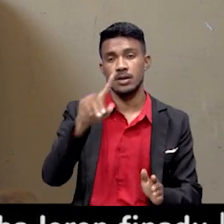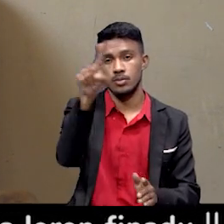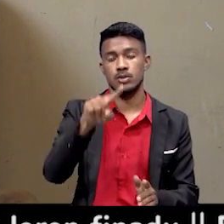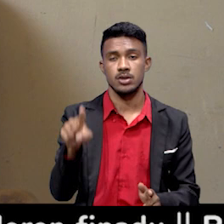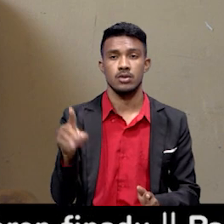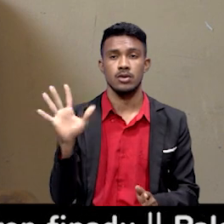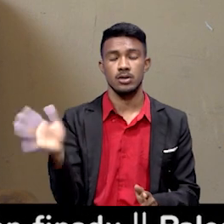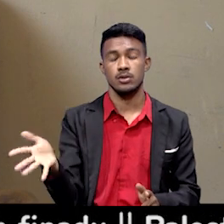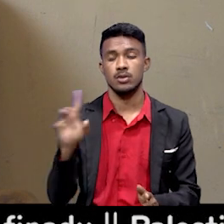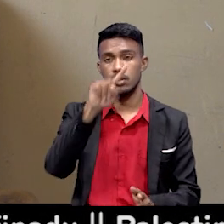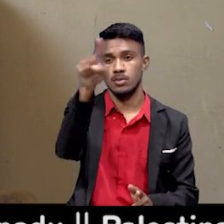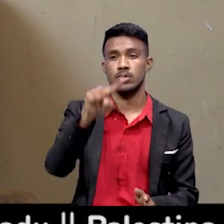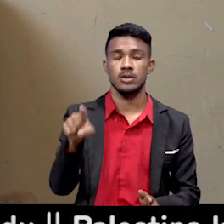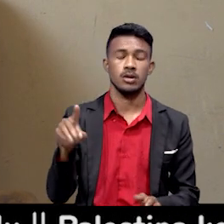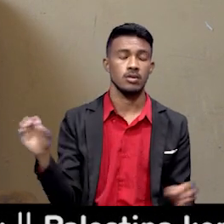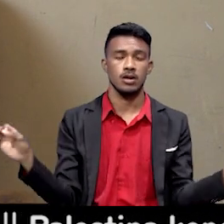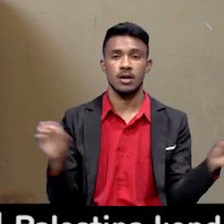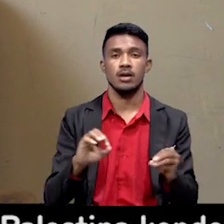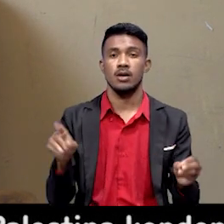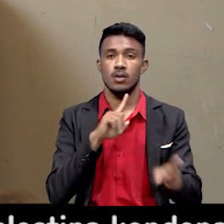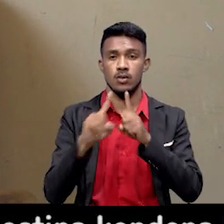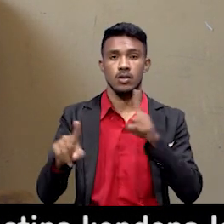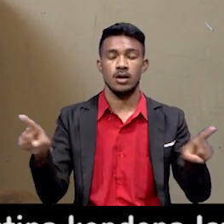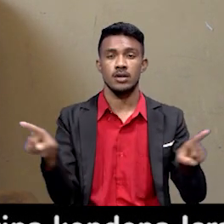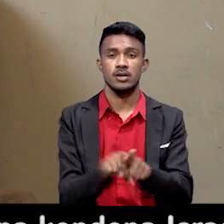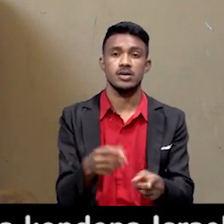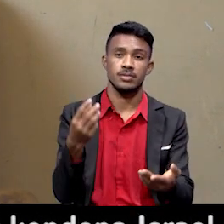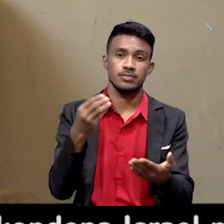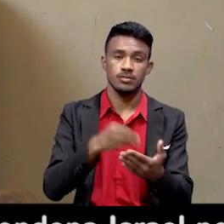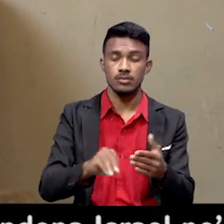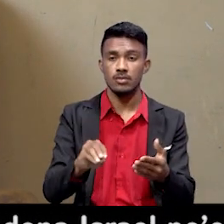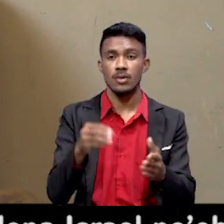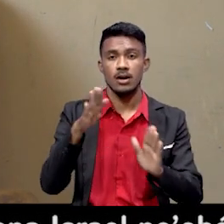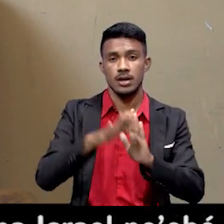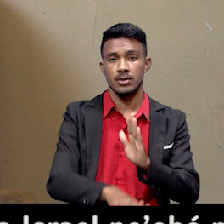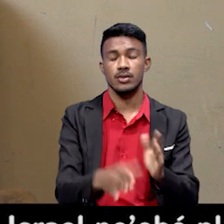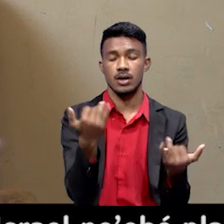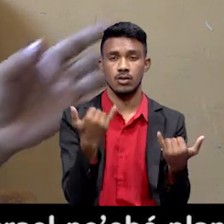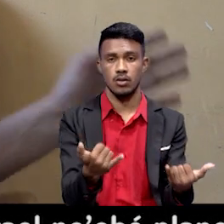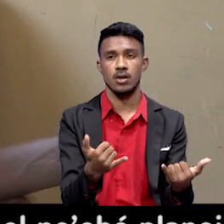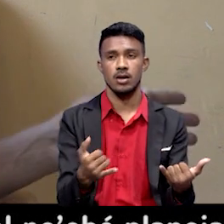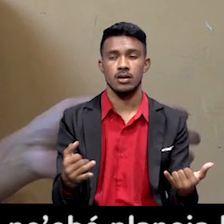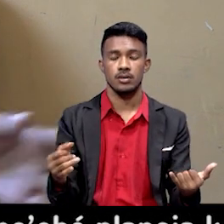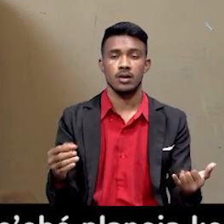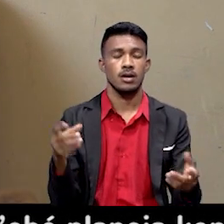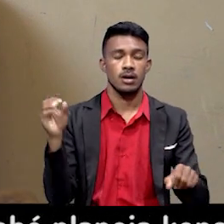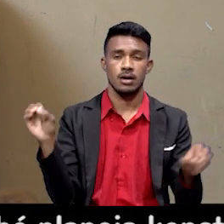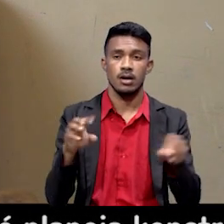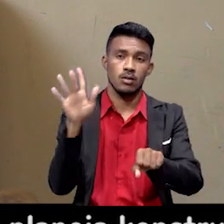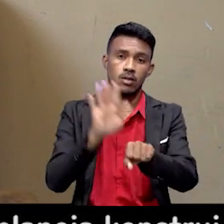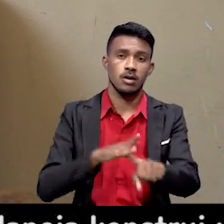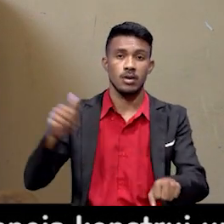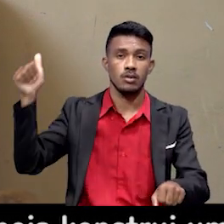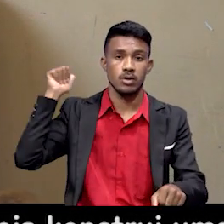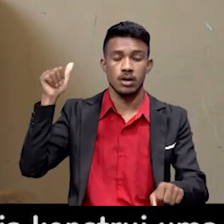ha compreensão pública bel hatte de dia kono kuana significa kutu kua lai kua ida agora nia la kona ba ida kutu nia kona ba